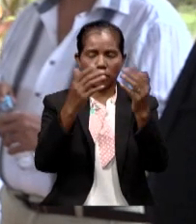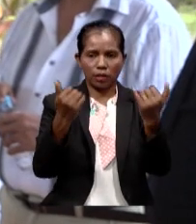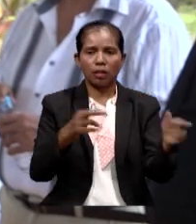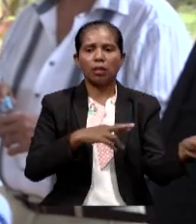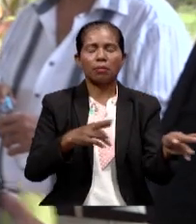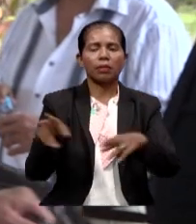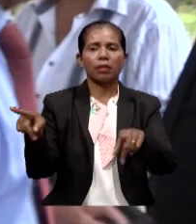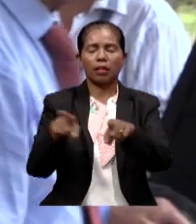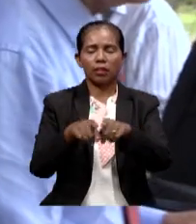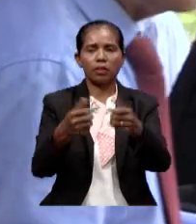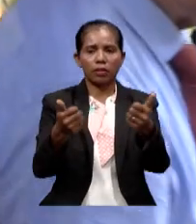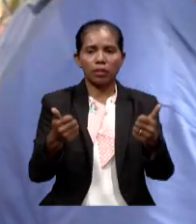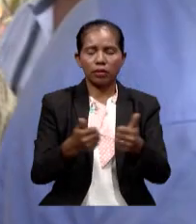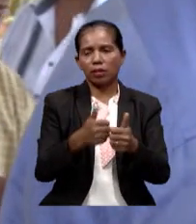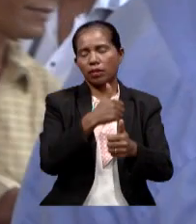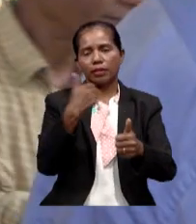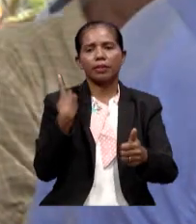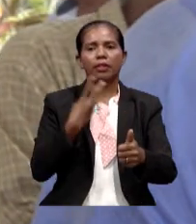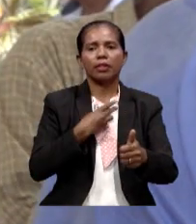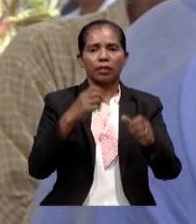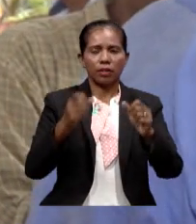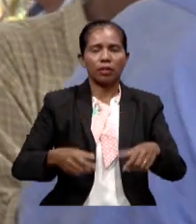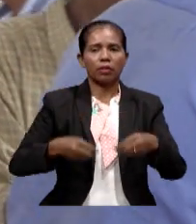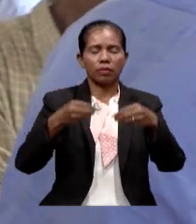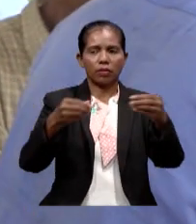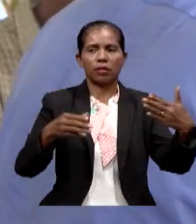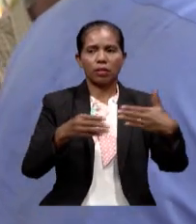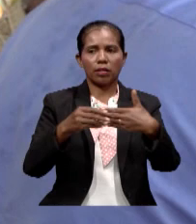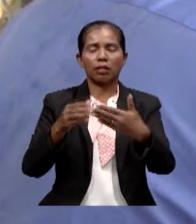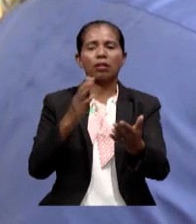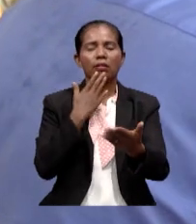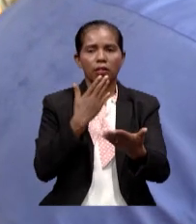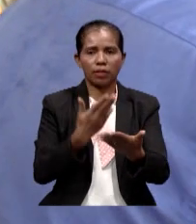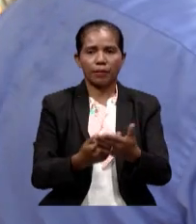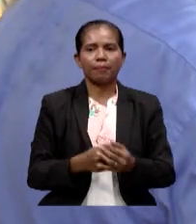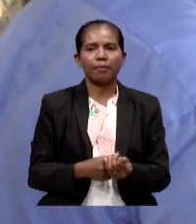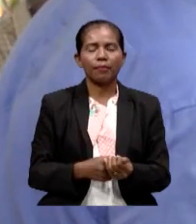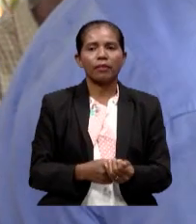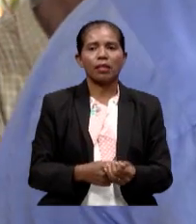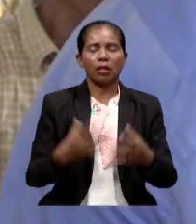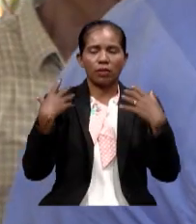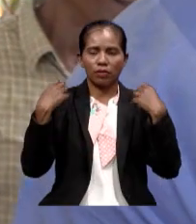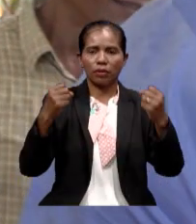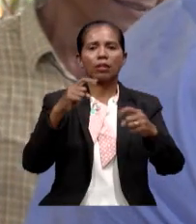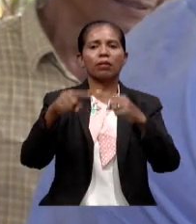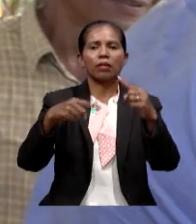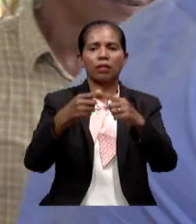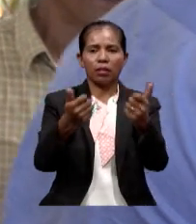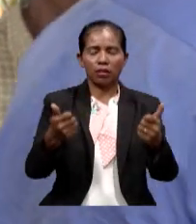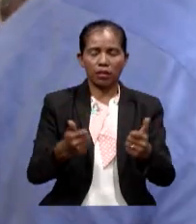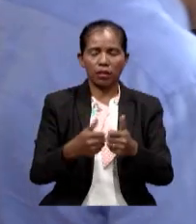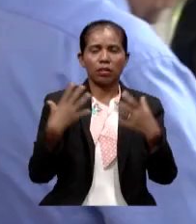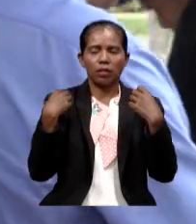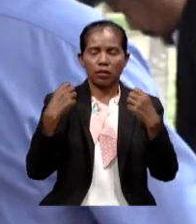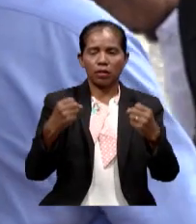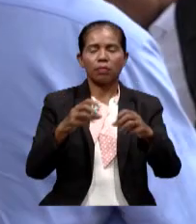han esa mosa asociação ser selo que te espera kata a kaitne que forte tem organizado. Tamar Câmara Comércio de Indústria Timor Leste forte, Bahira, asociação ser forte